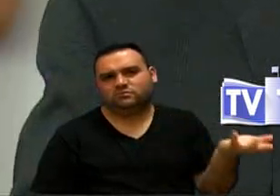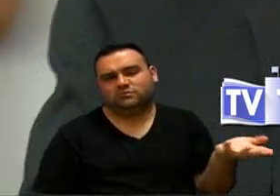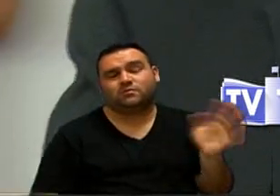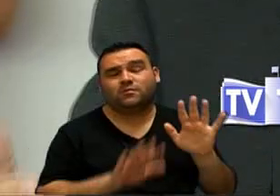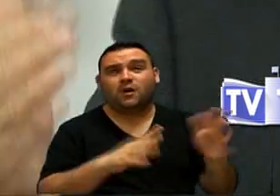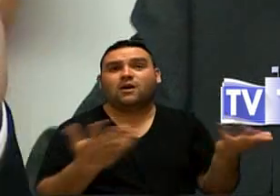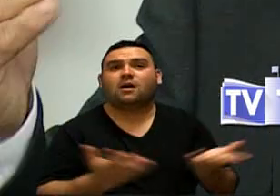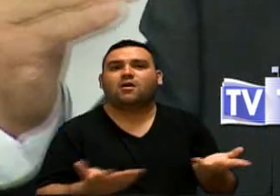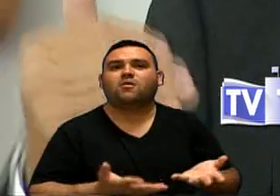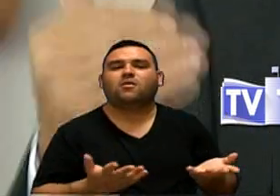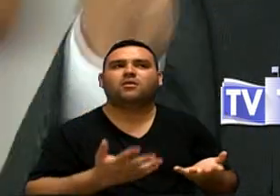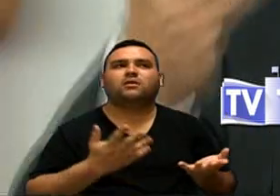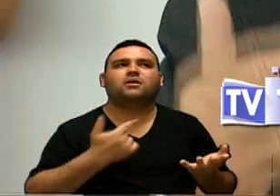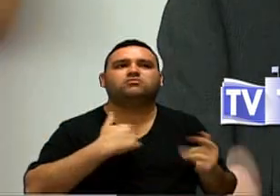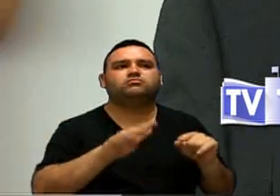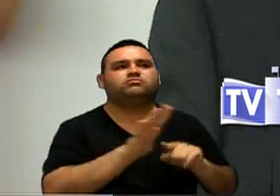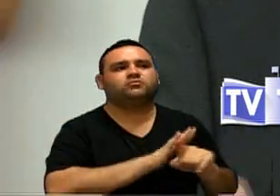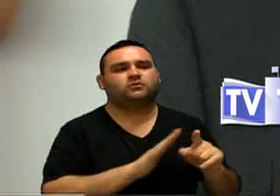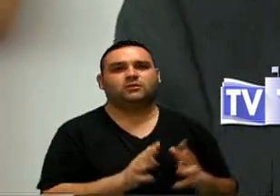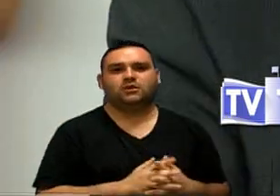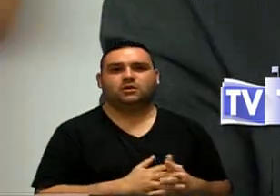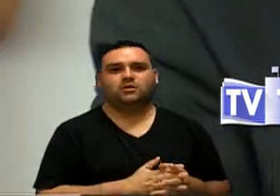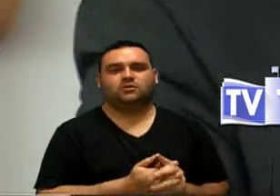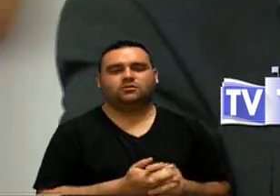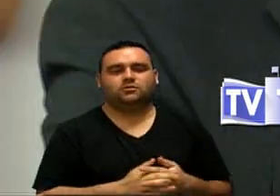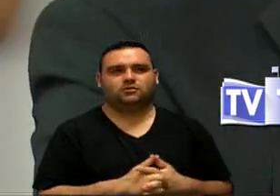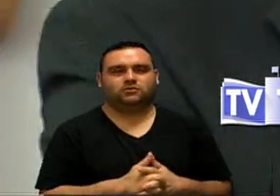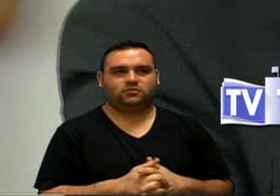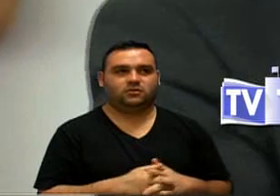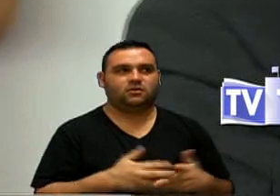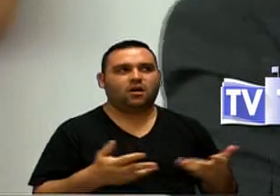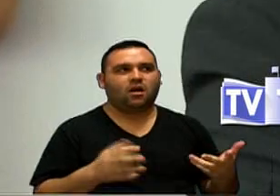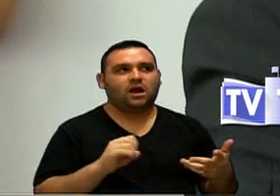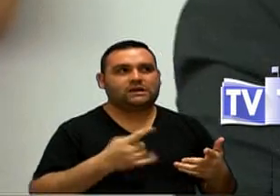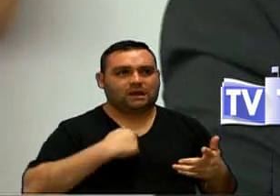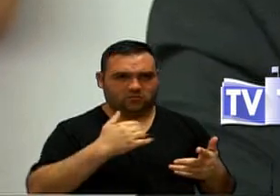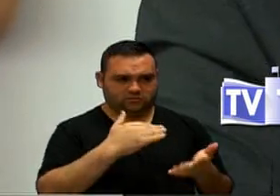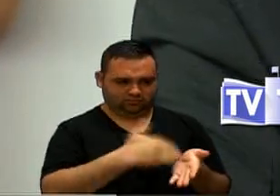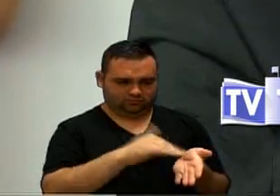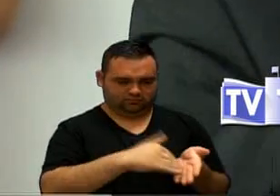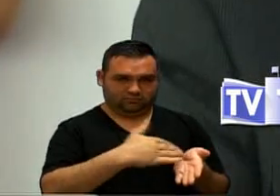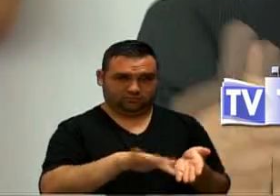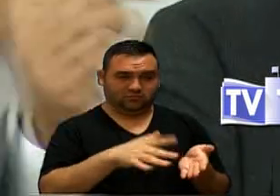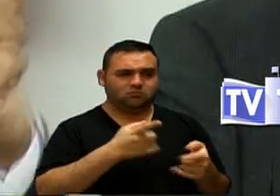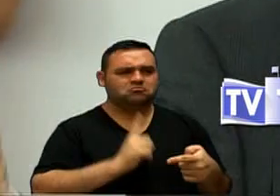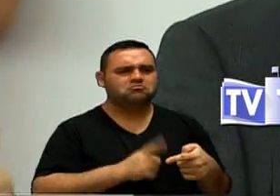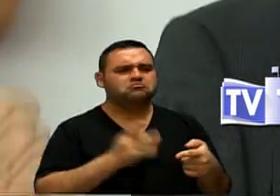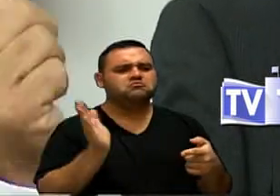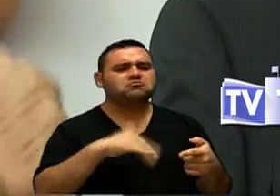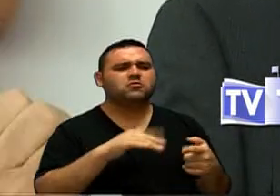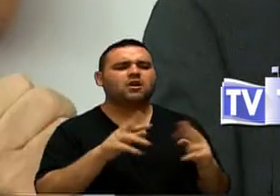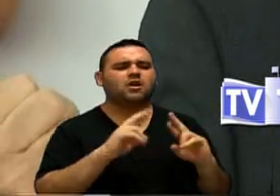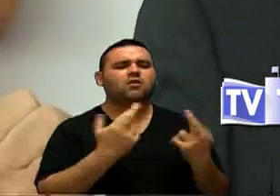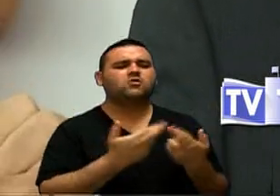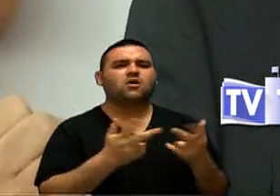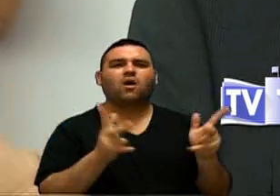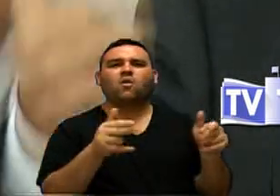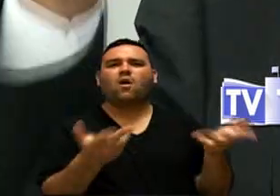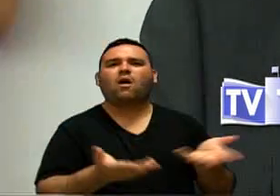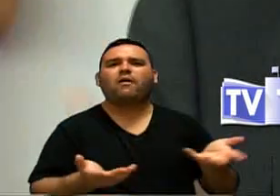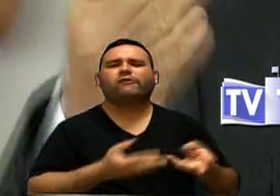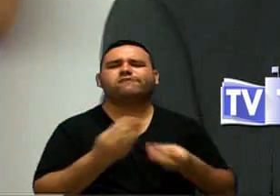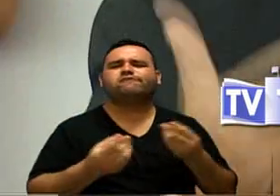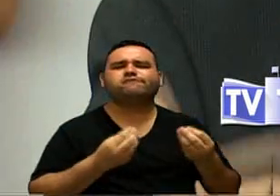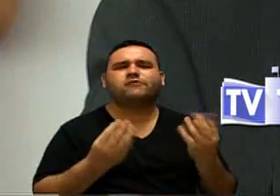Agora, eu faço uma pergunta. Por que se eu fosse secretário, eu viria numa reunião desse tipo,